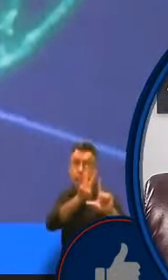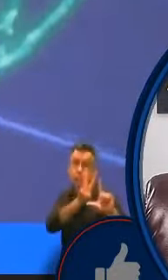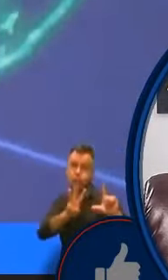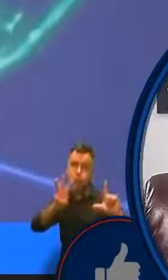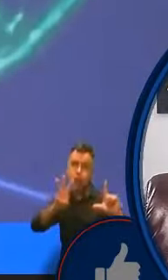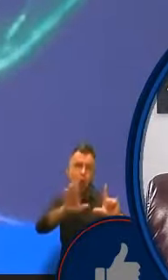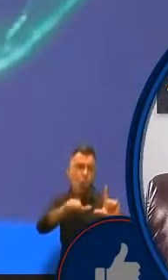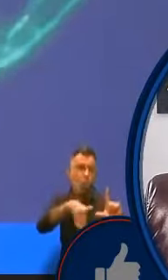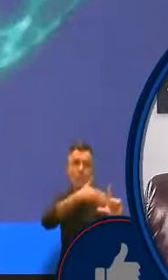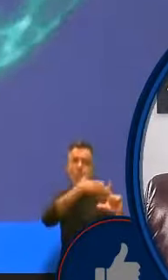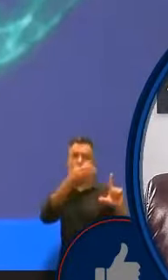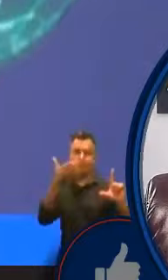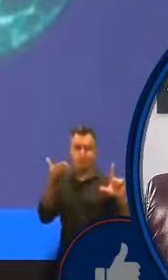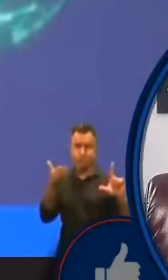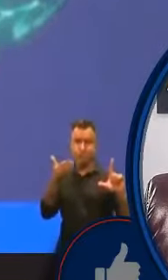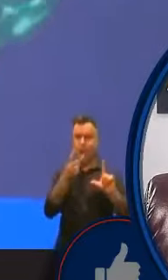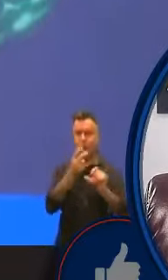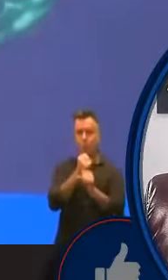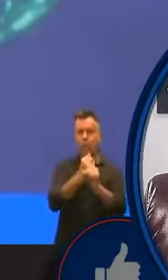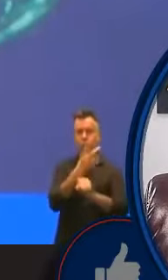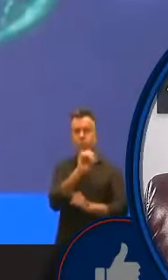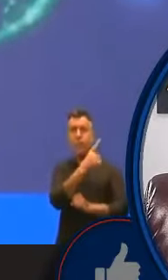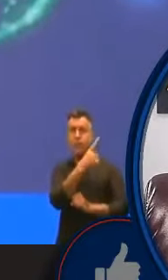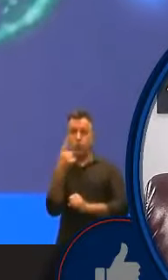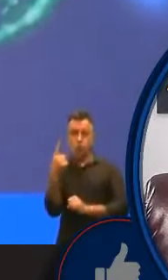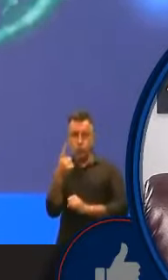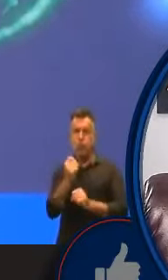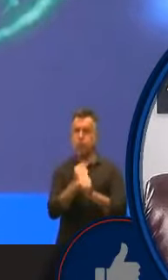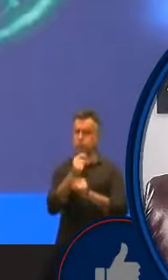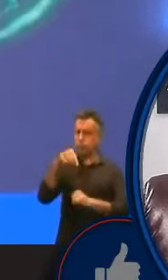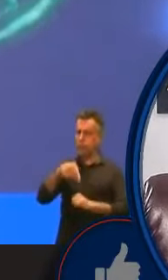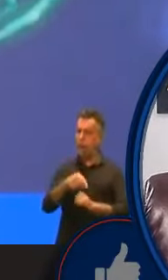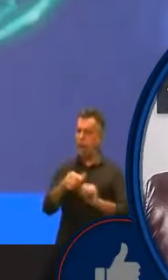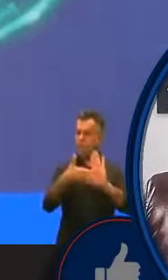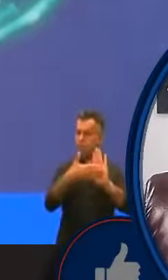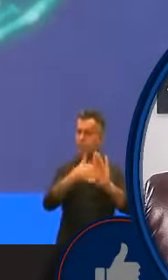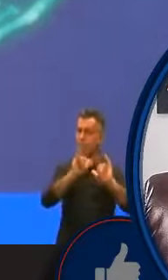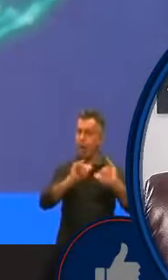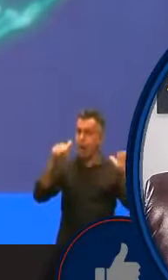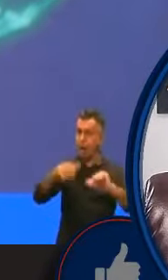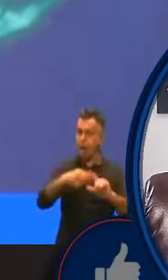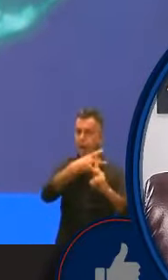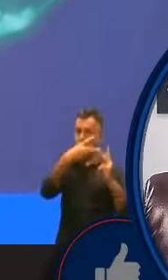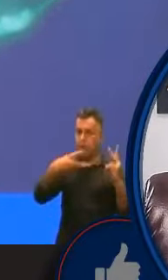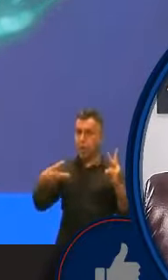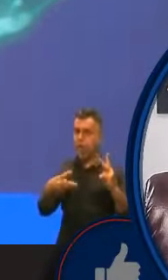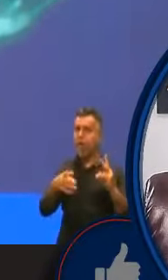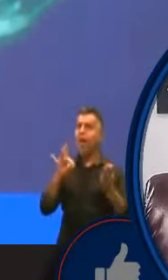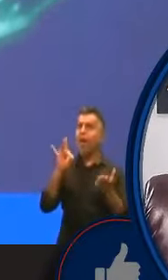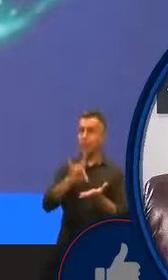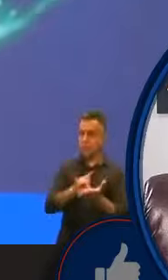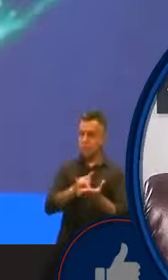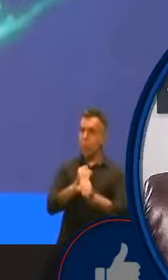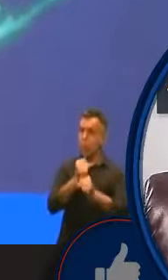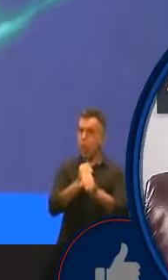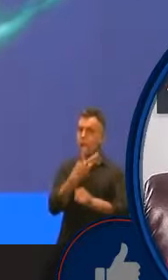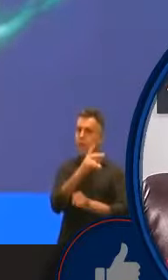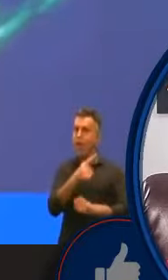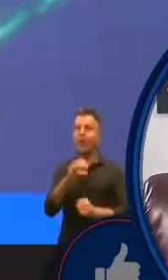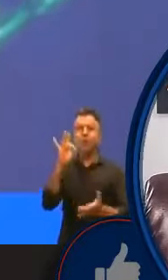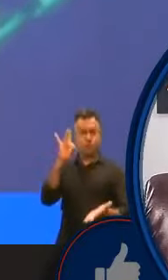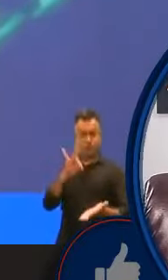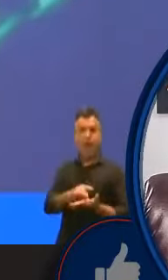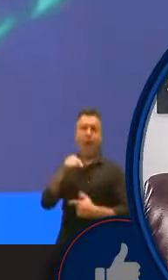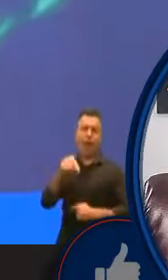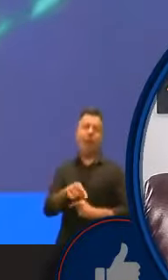tempo. 2021 é um ano do Marketplace aqui na Via. Isso é importante, gente. 21, de fato, é o ano do